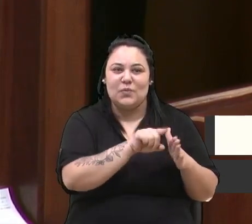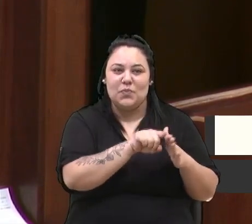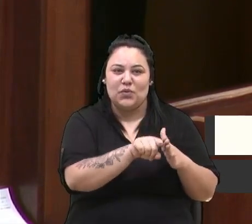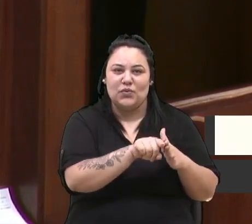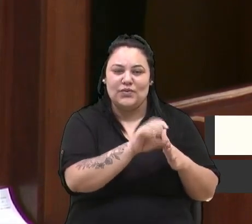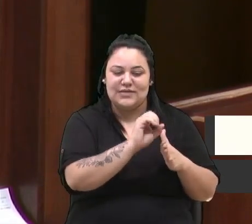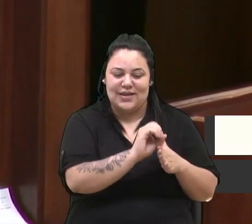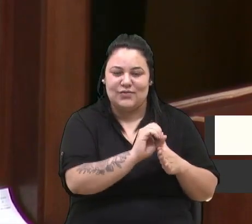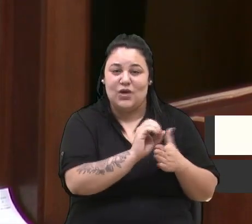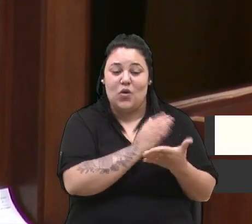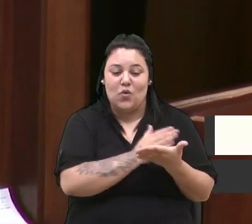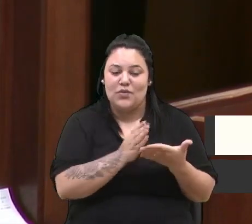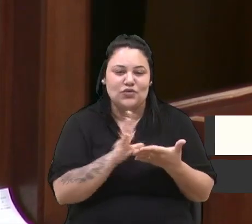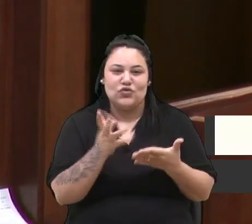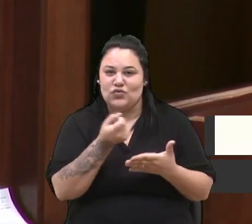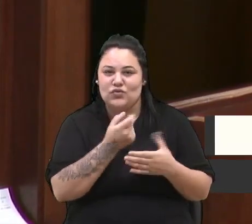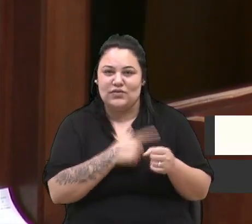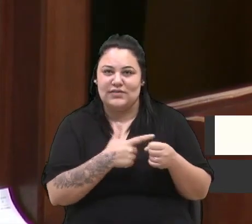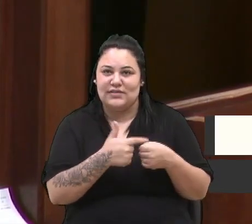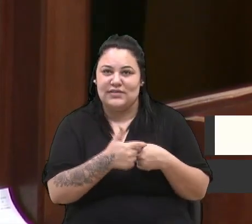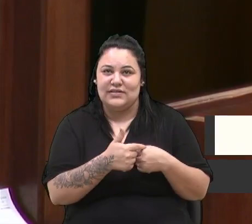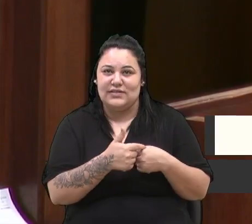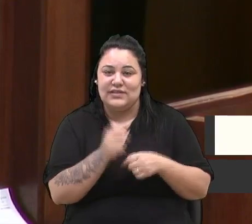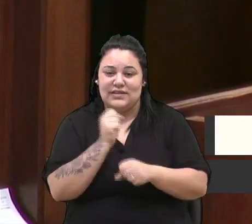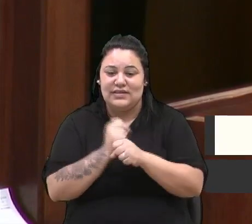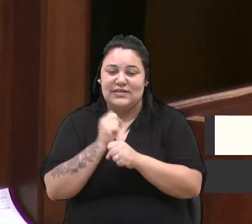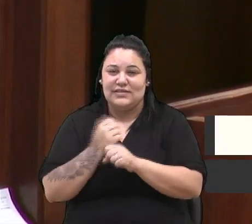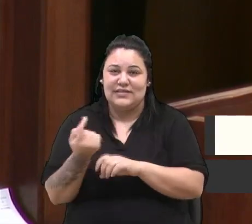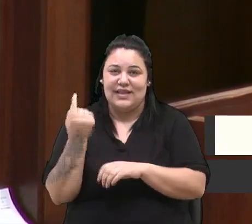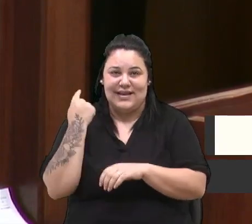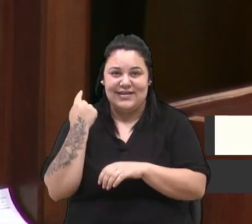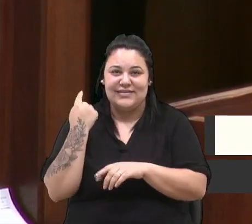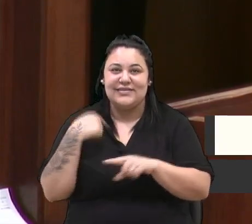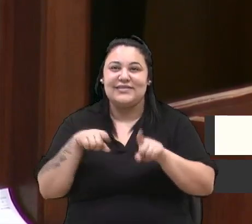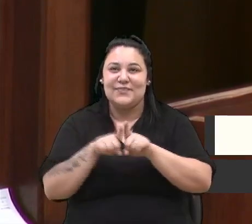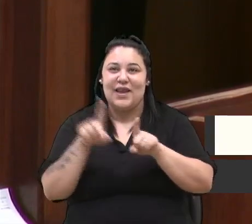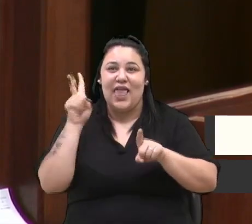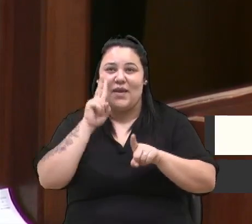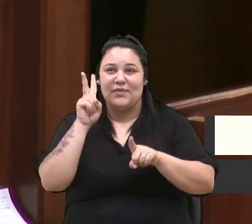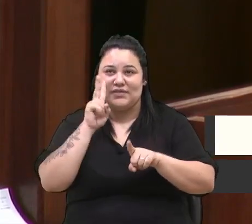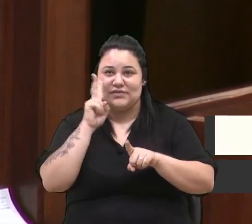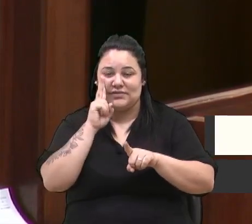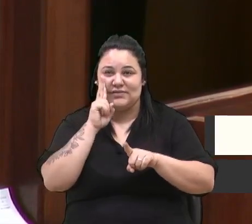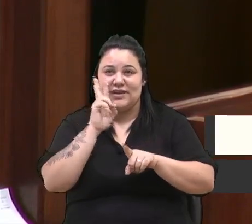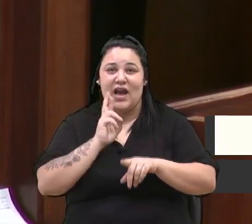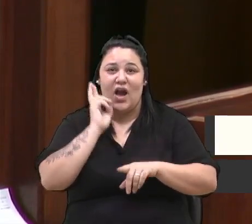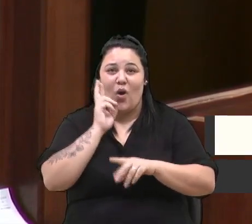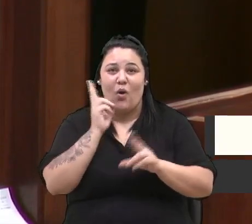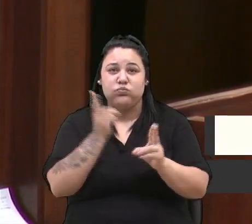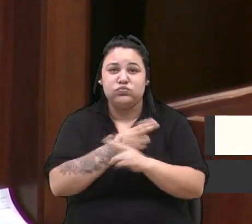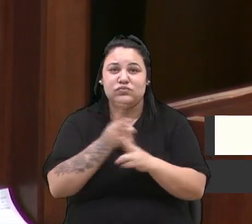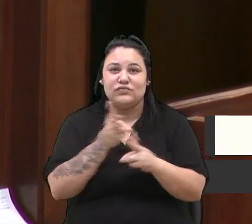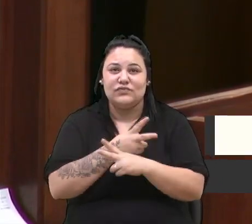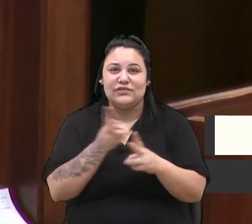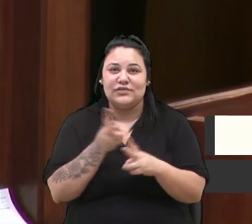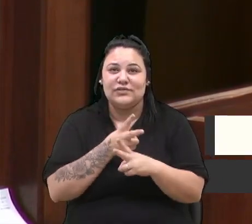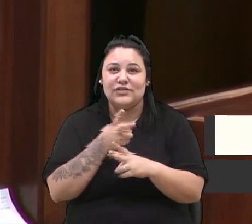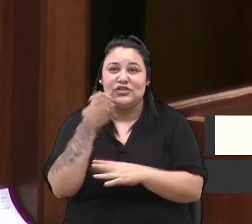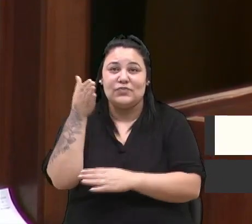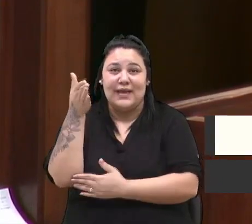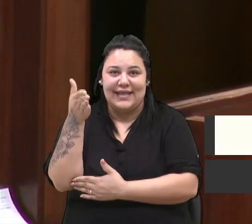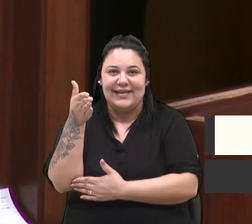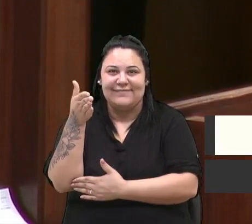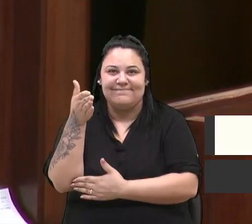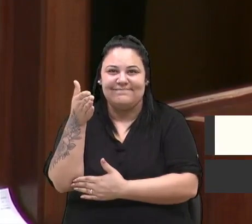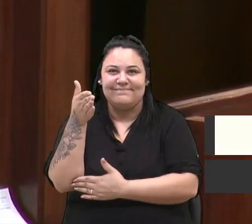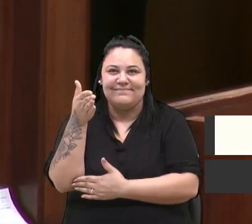E, antigamente, fazendo uma retrospectiva também, a nossa Rosa dos Ventos ela era de madeira. Depois ela foi